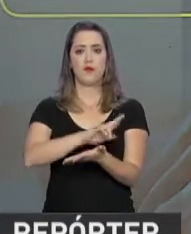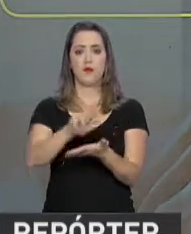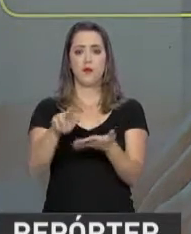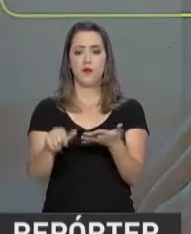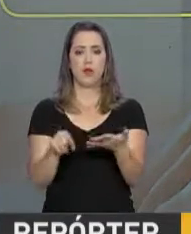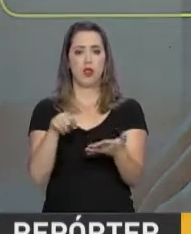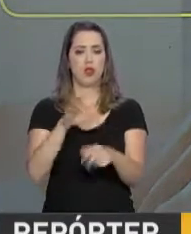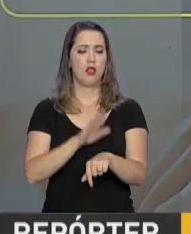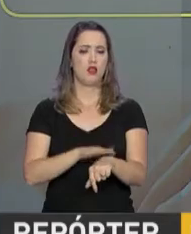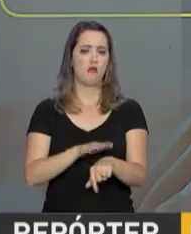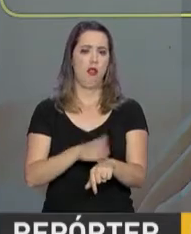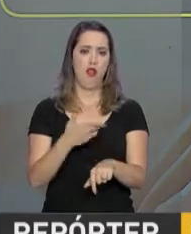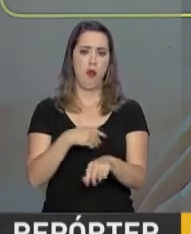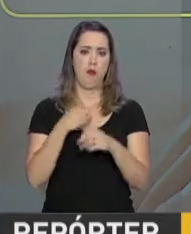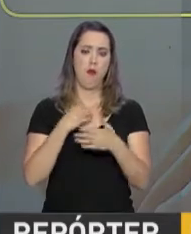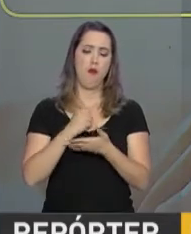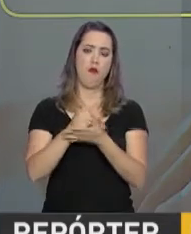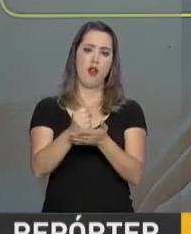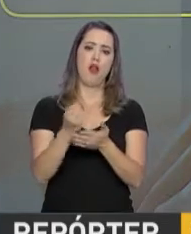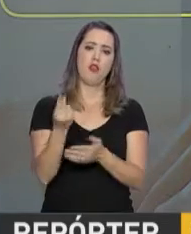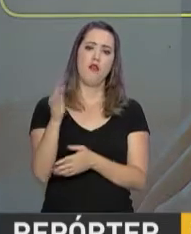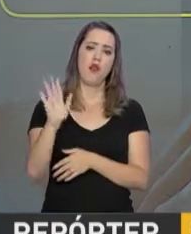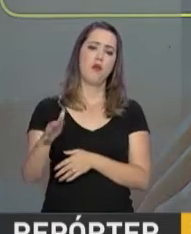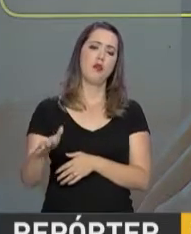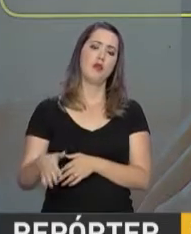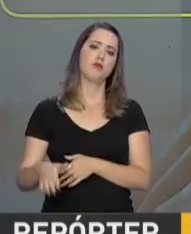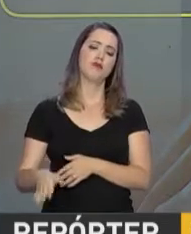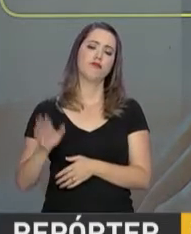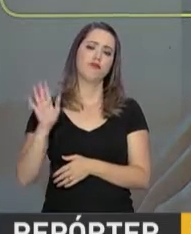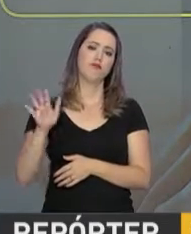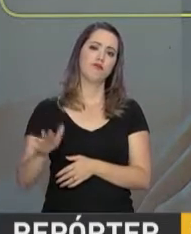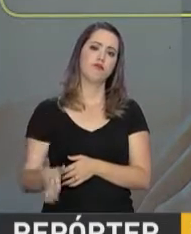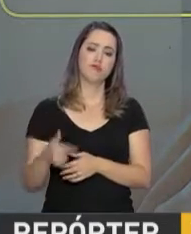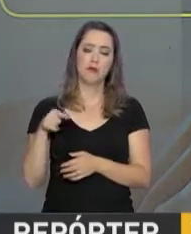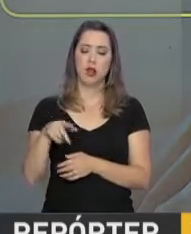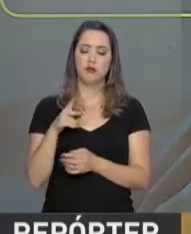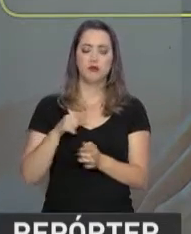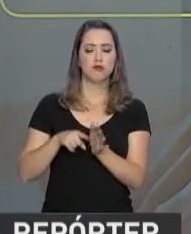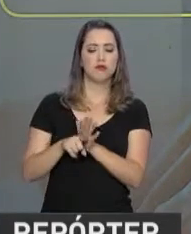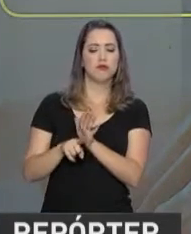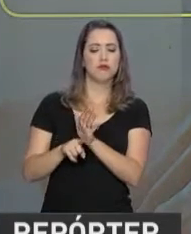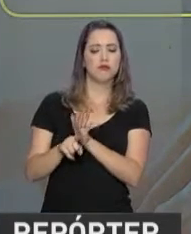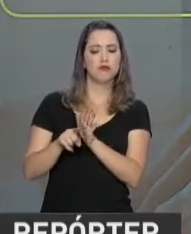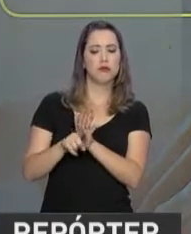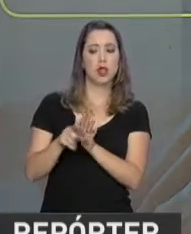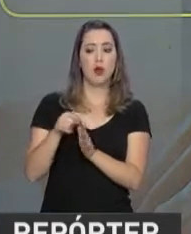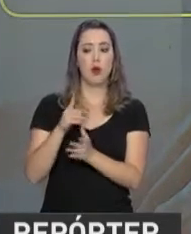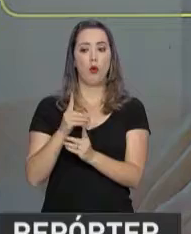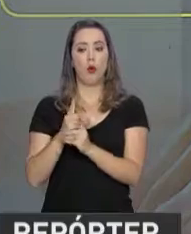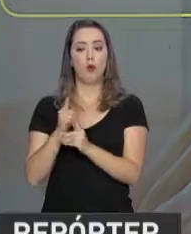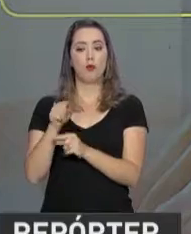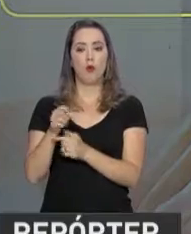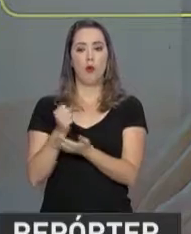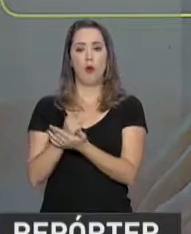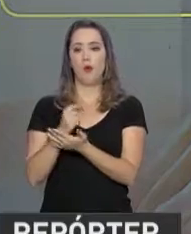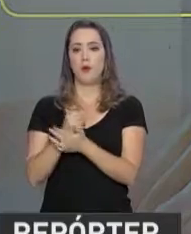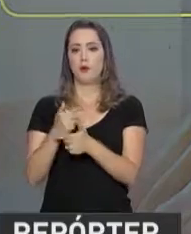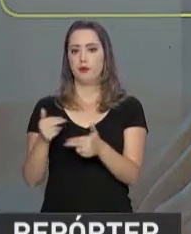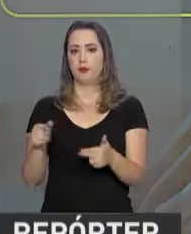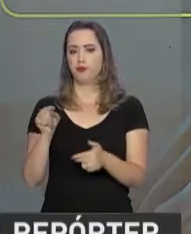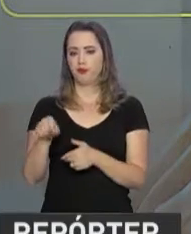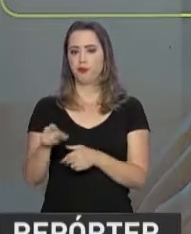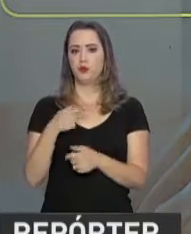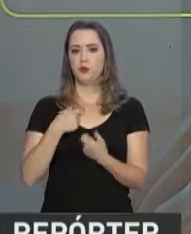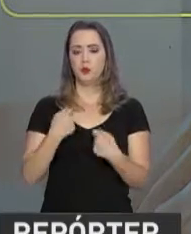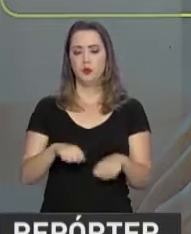nesse período então o consumidor quando ele busca alguma loja para comprar algum presente e tudo mais